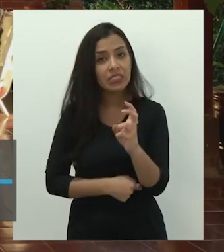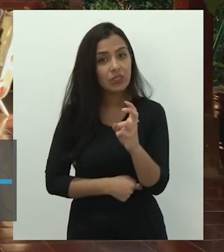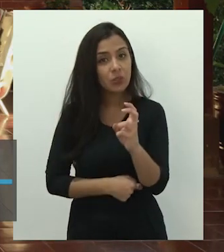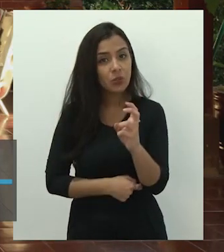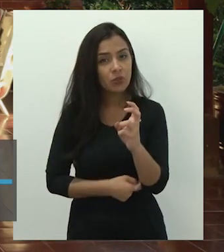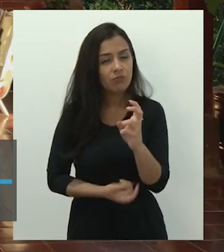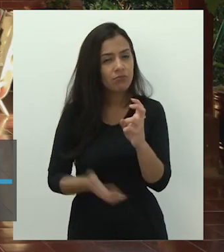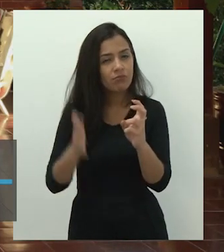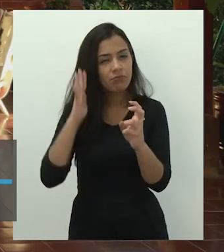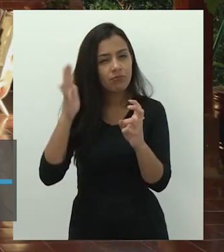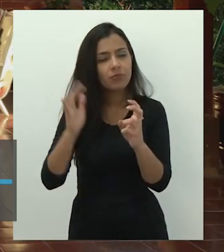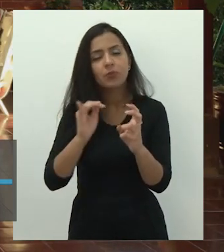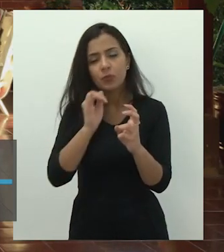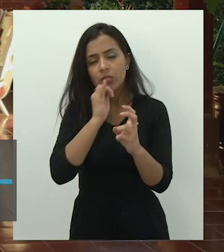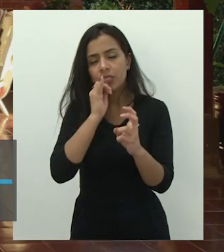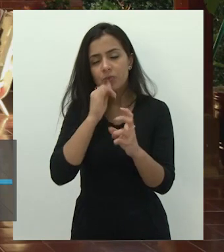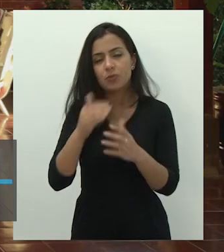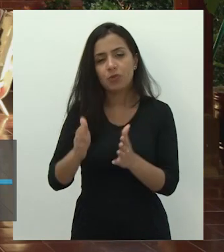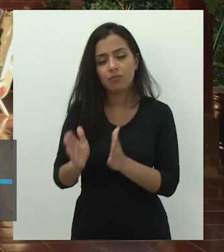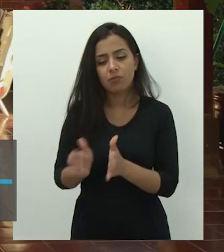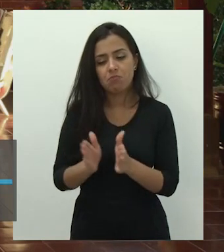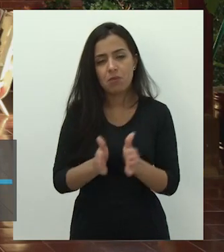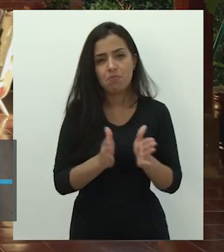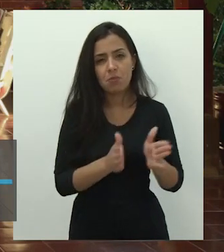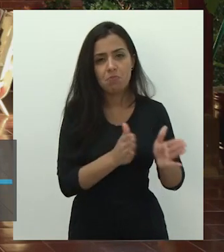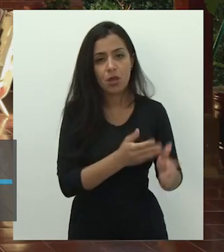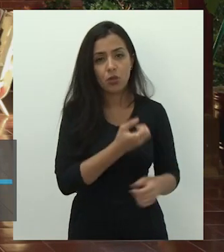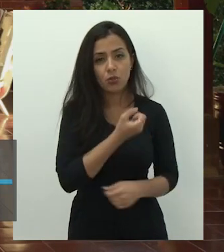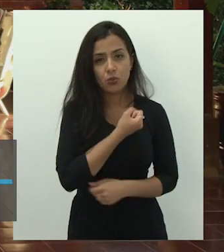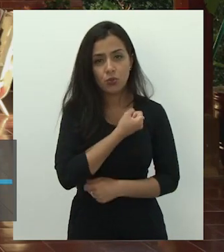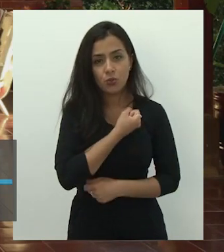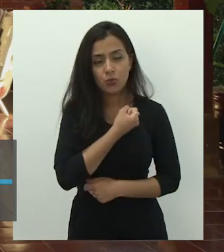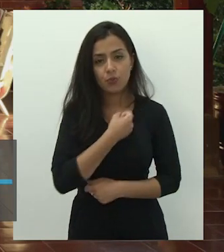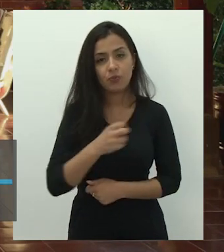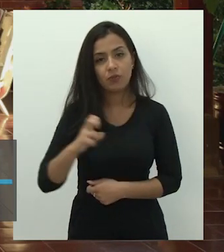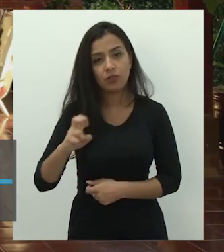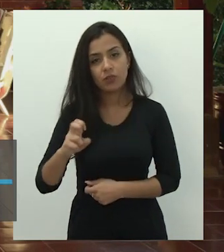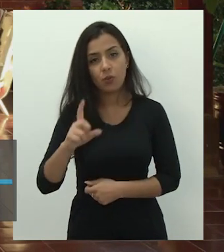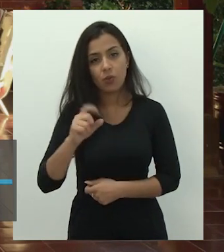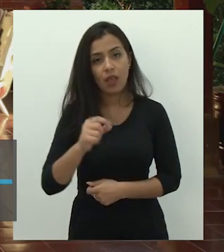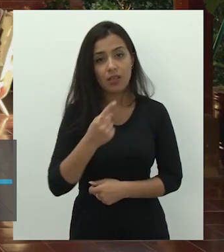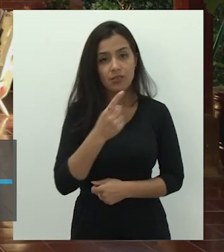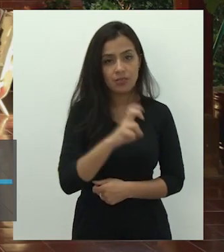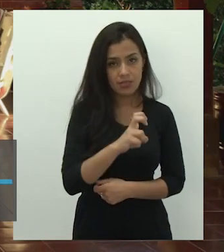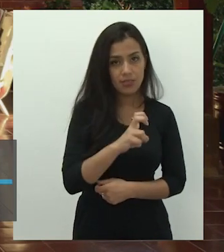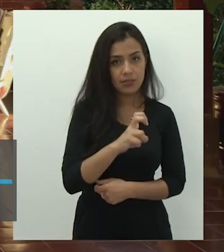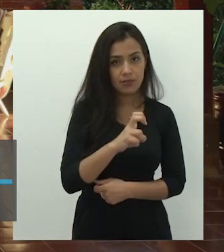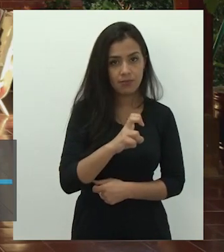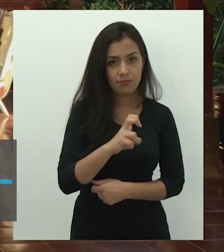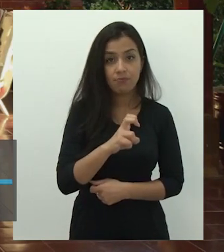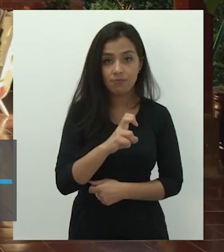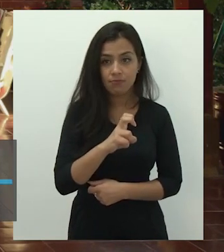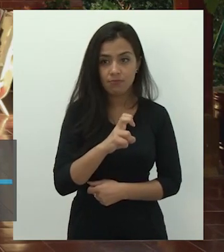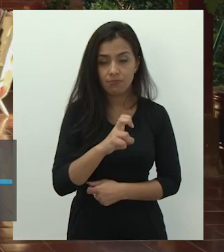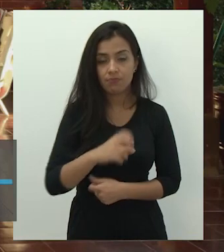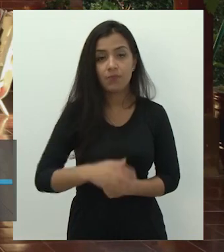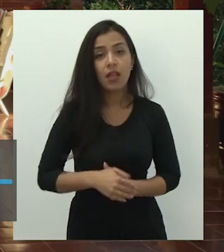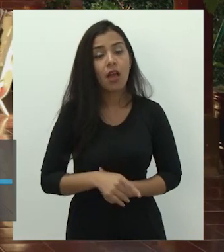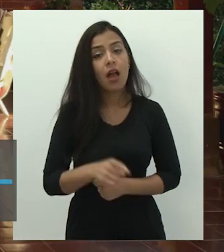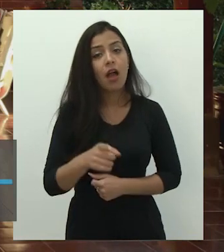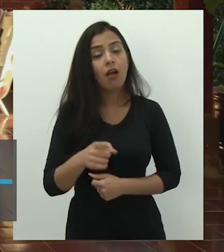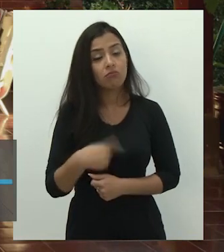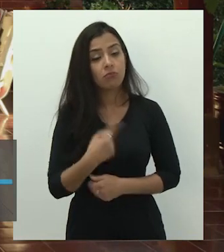Vamos pensar numa sequência numérica. Por exemplo, 5, 10, 15. Perguntar a